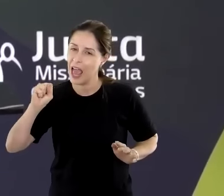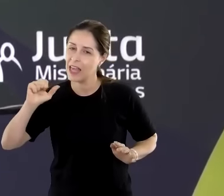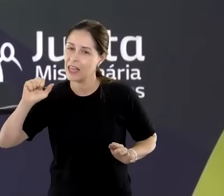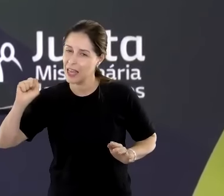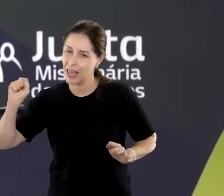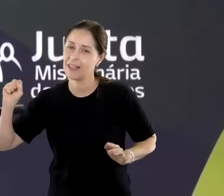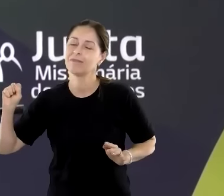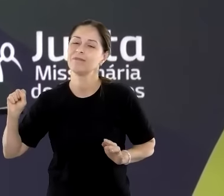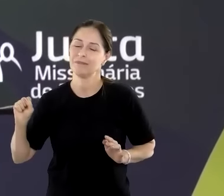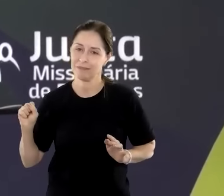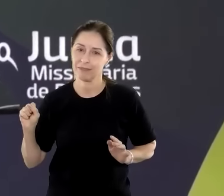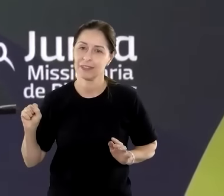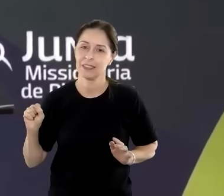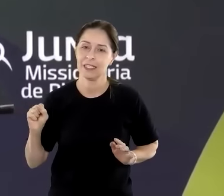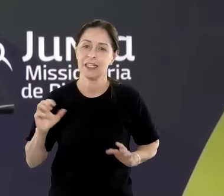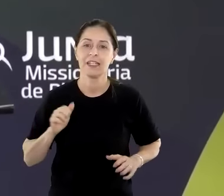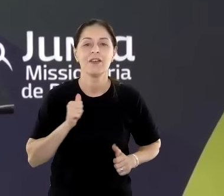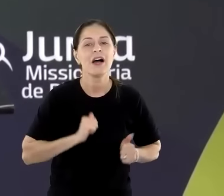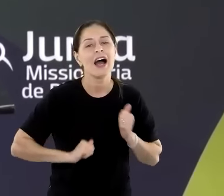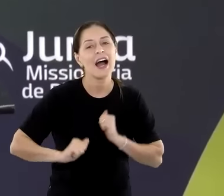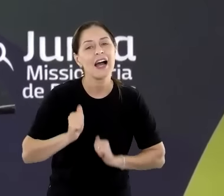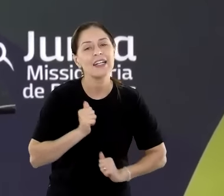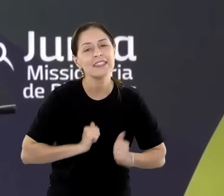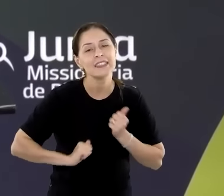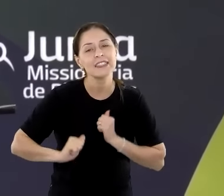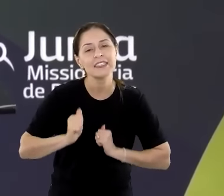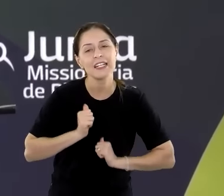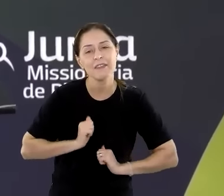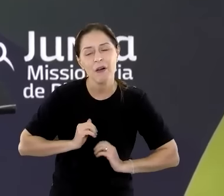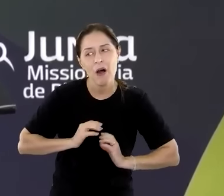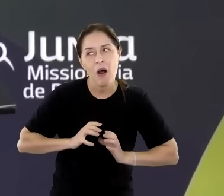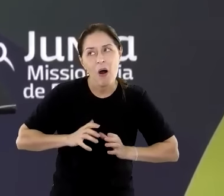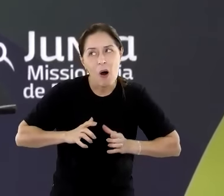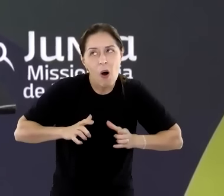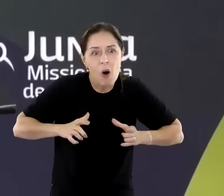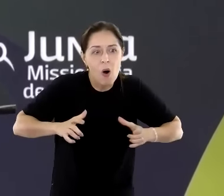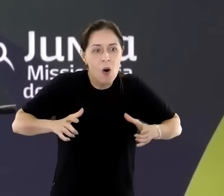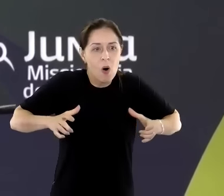E a ansiedade vai assim, encurralando a todos.